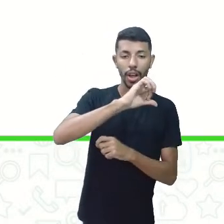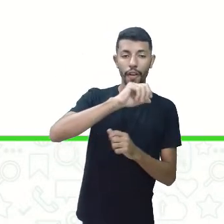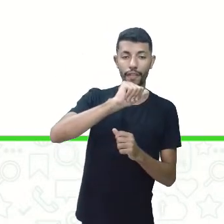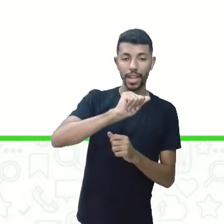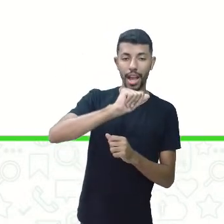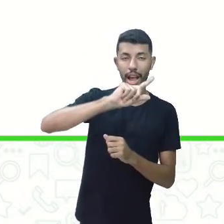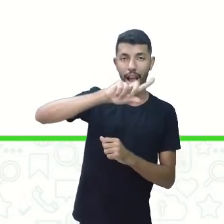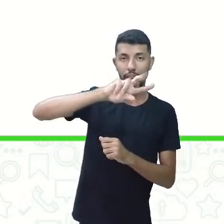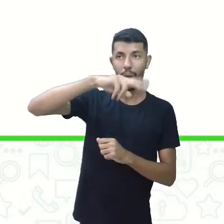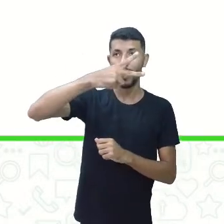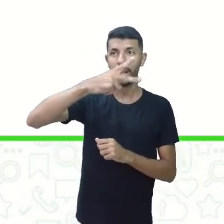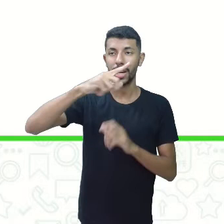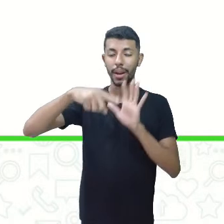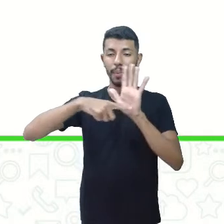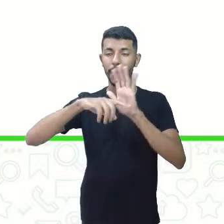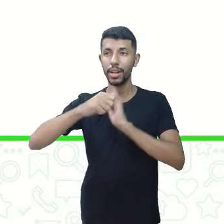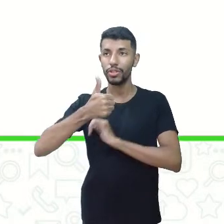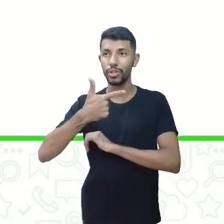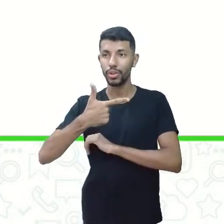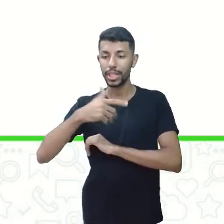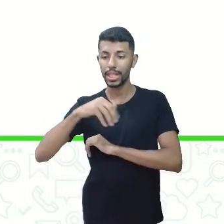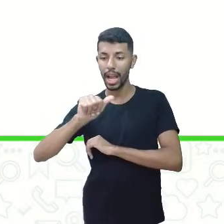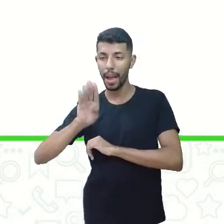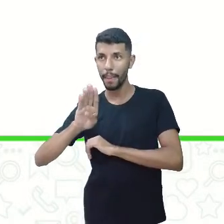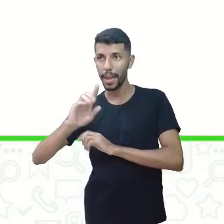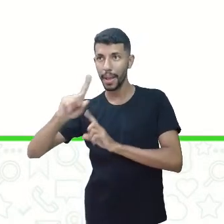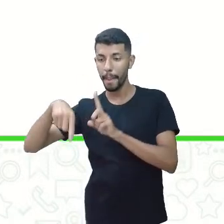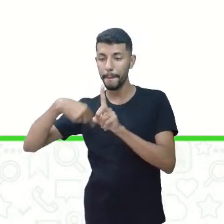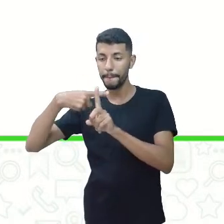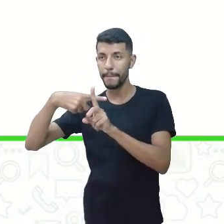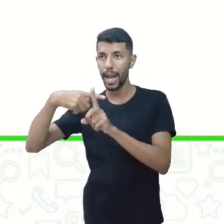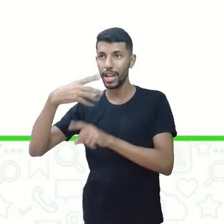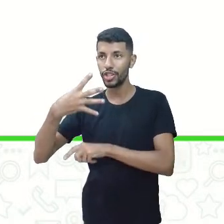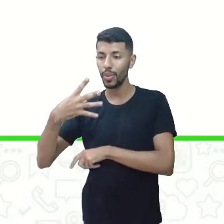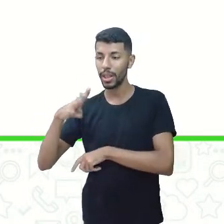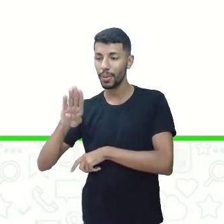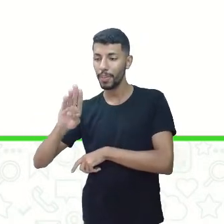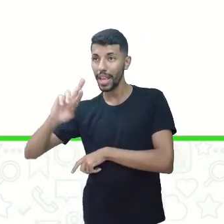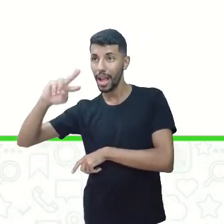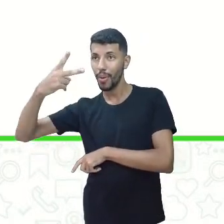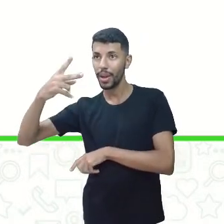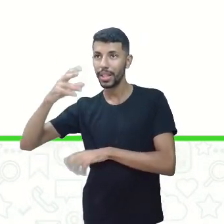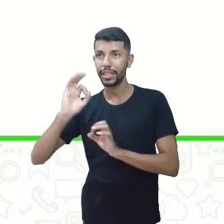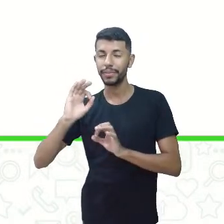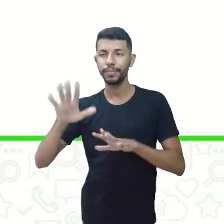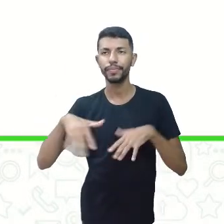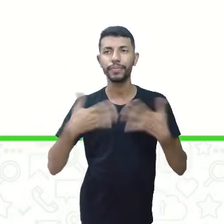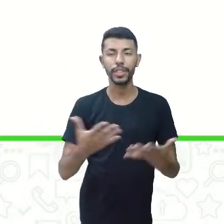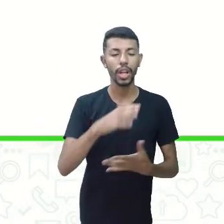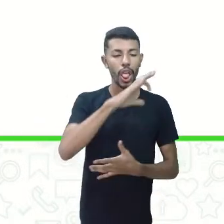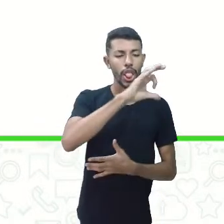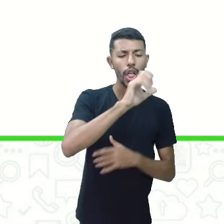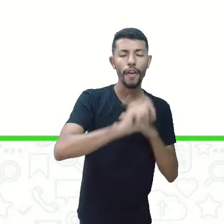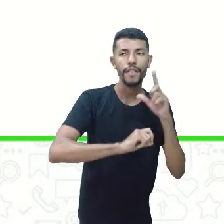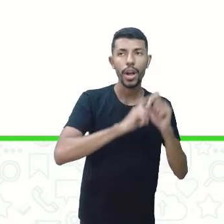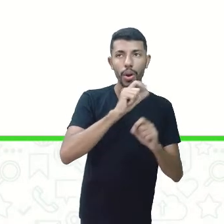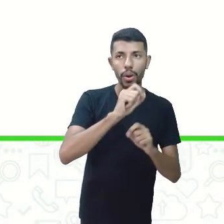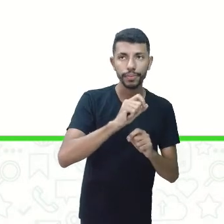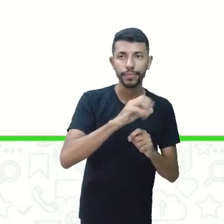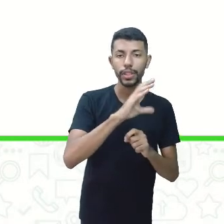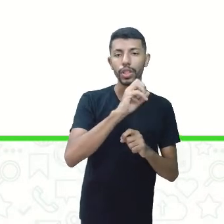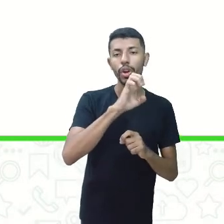mais 4B ao quadrado. Quem é 9 aí? 9 é o coeficiente de A ao quadrado. Quem é